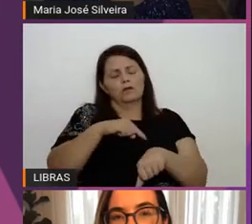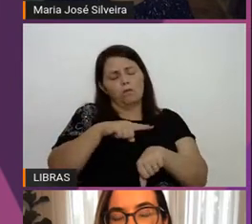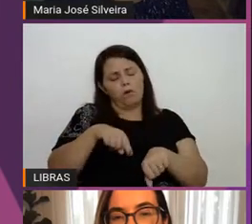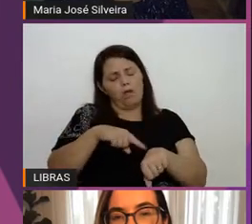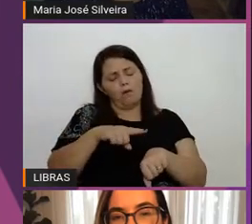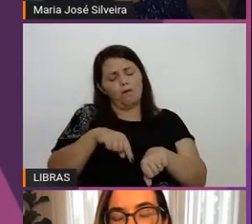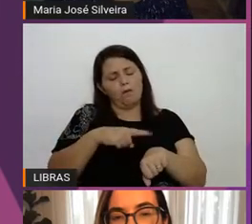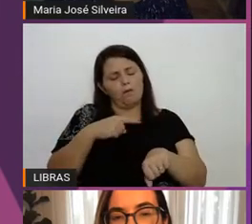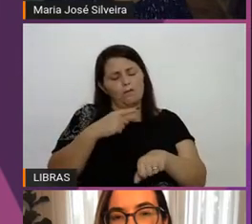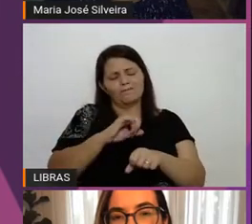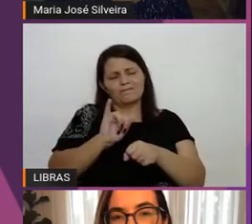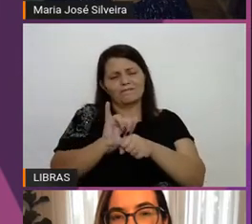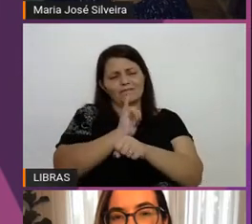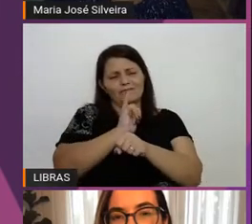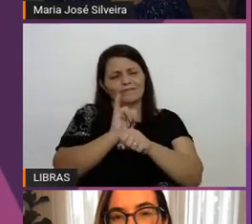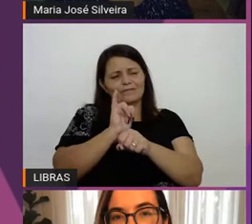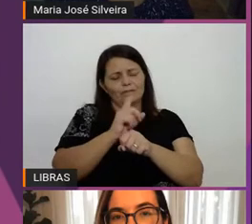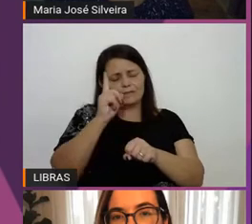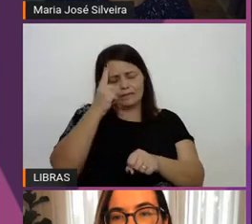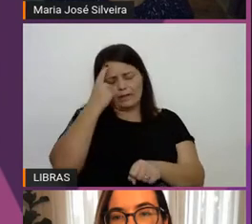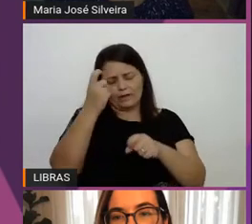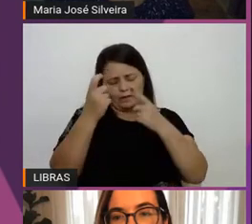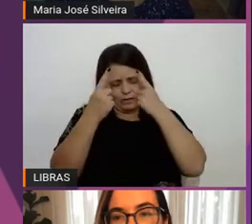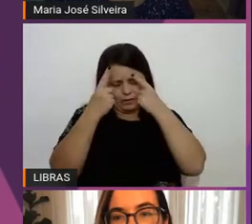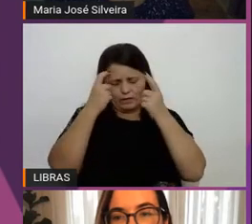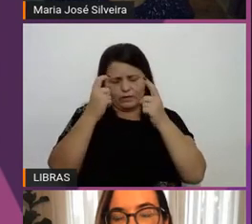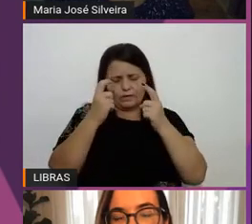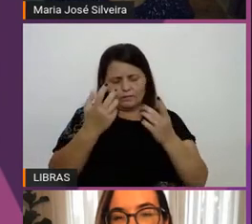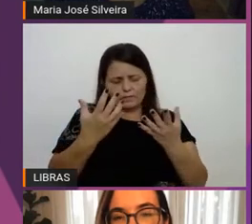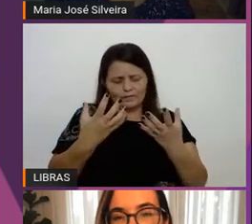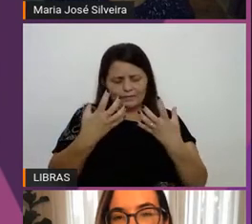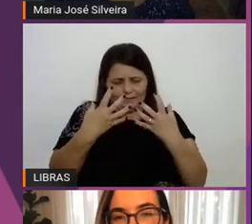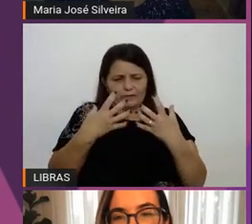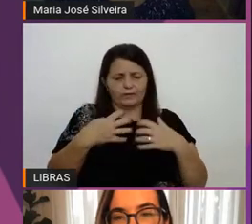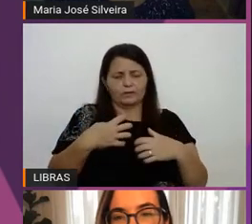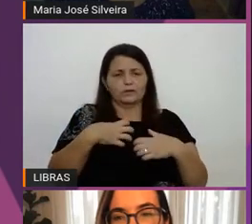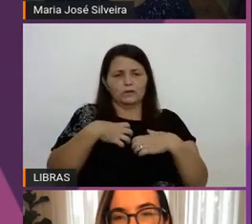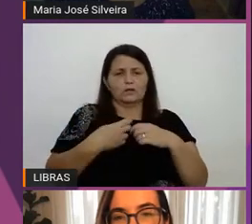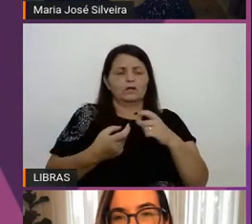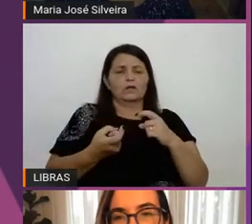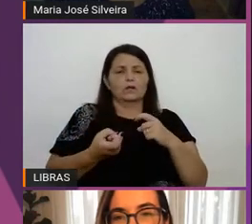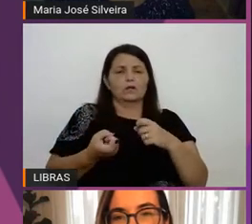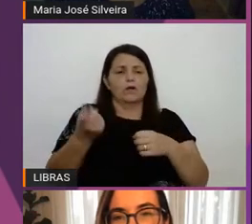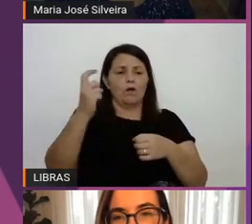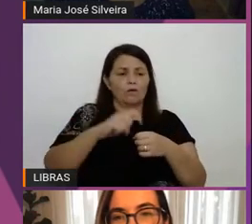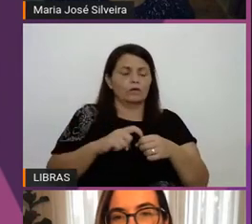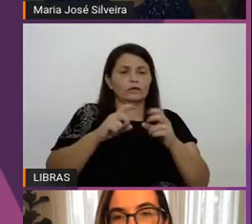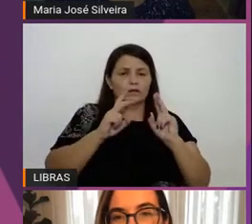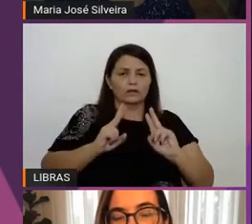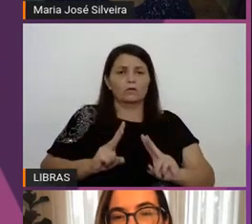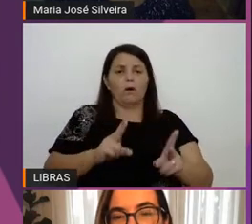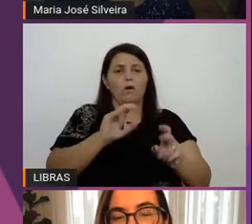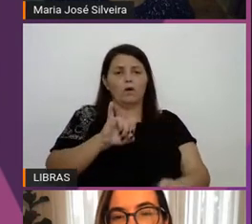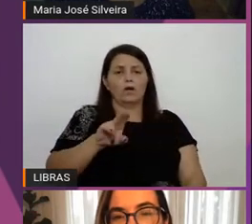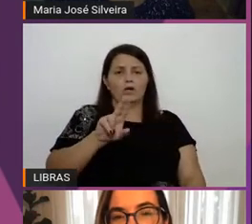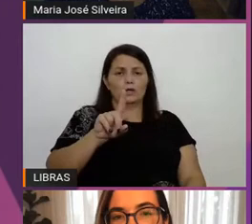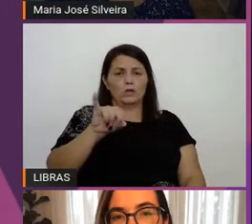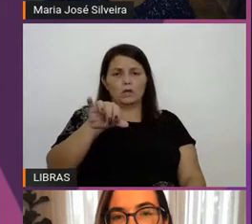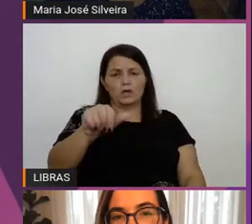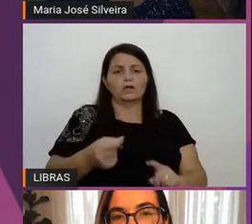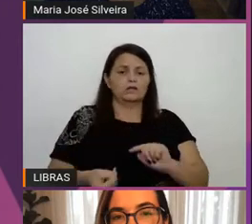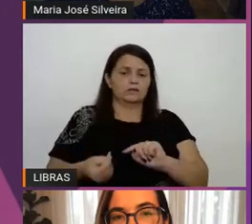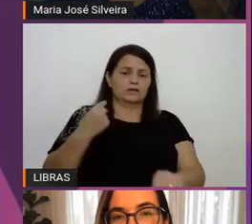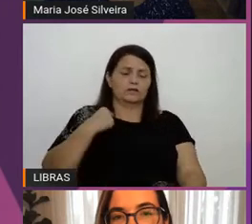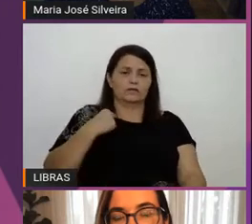de inventar o estratégias para pagar a realidade dos fatos como se eu pudesse voltar a ser a mesma Júlia diante